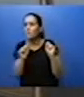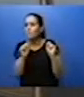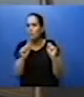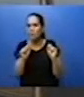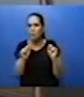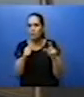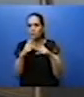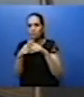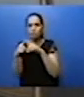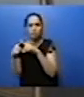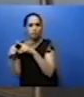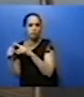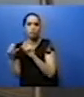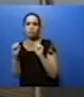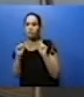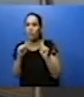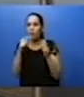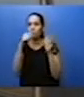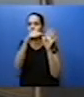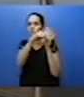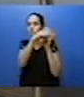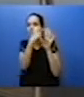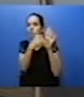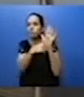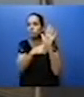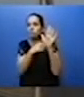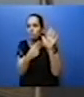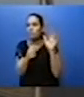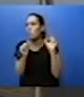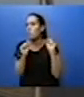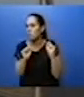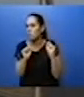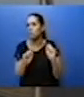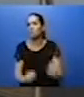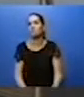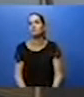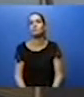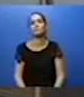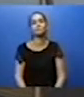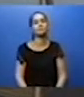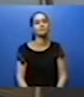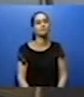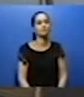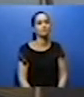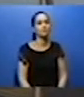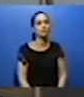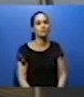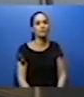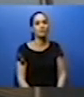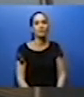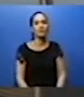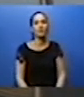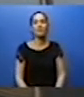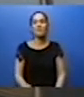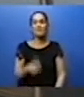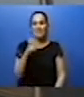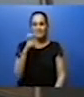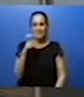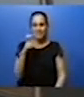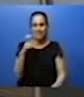e 5 são múltiplos de 5 5 divide por 5 da